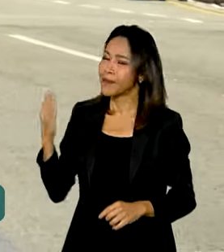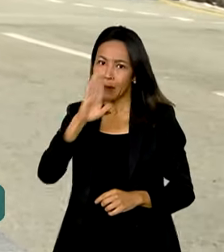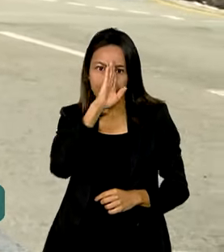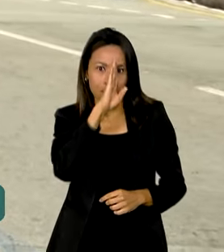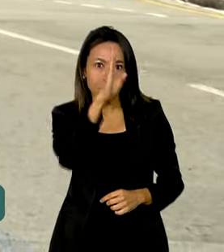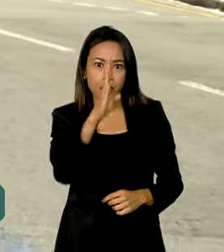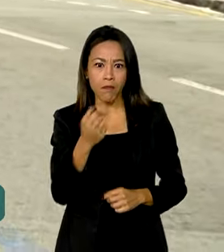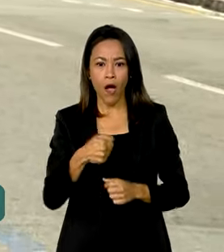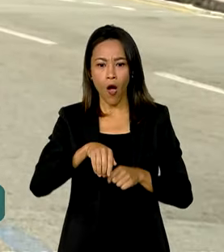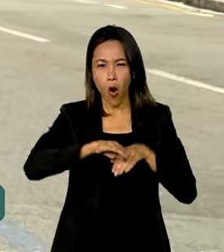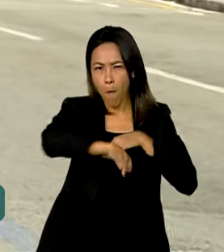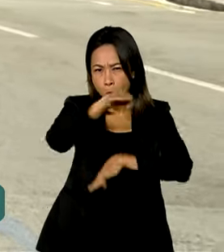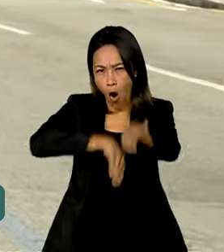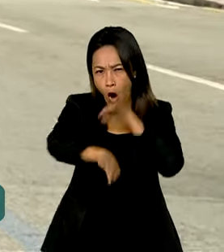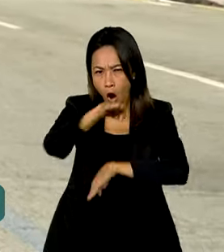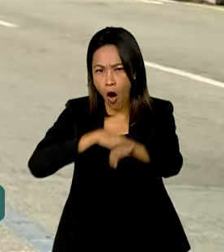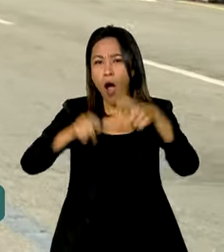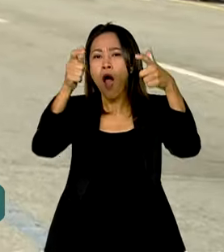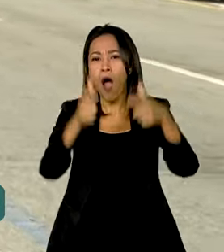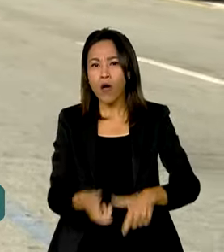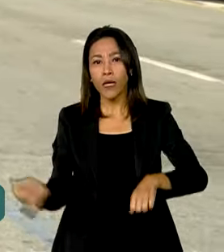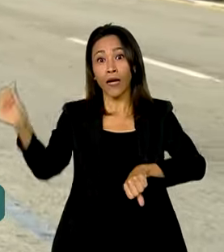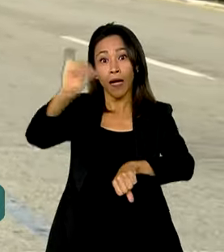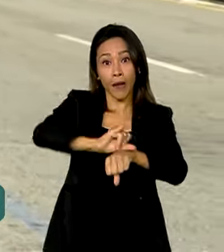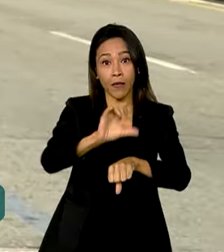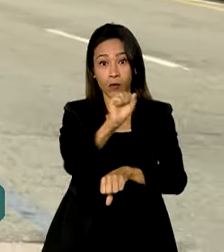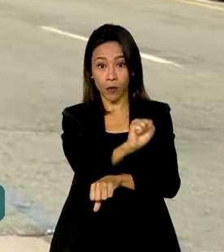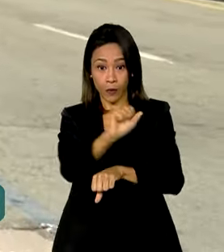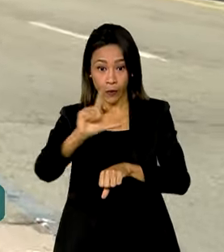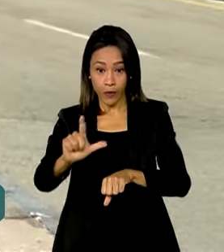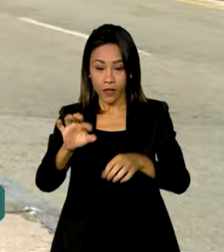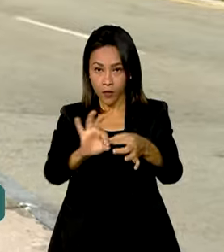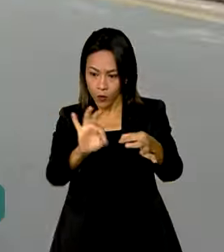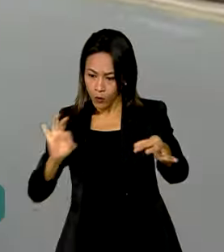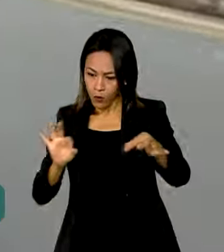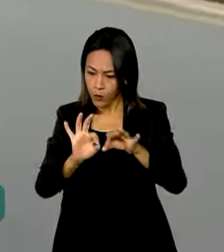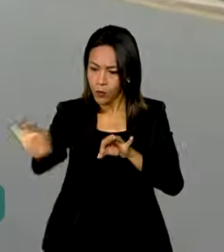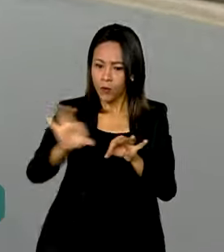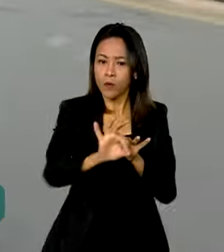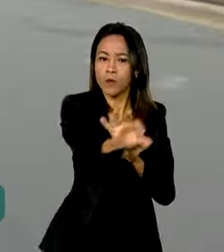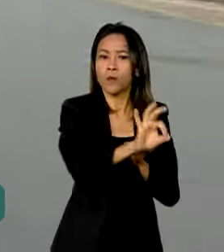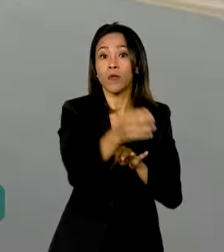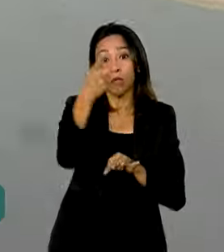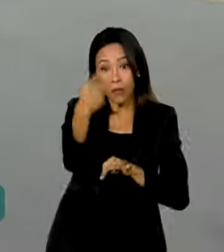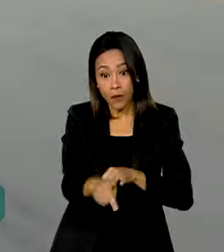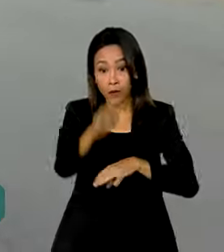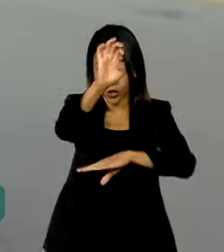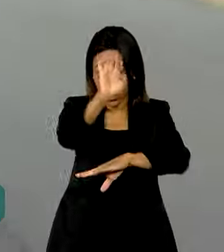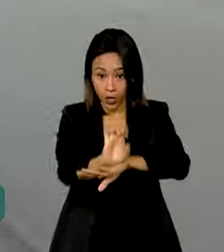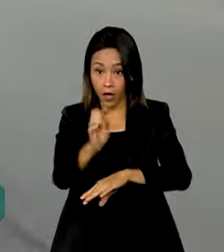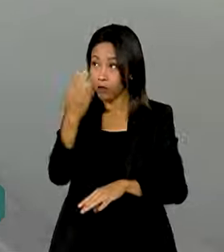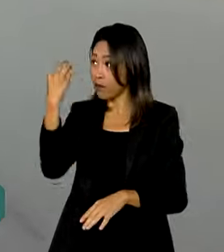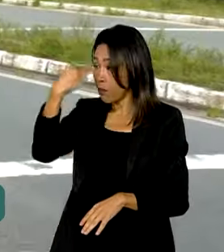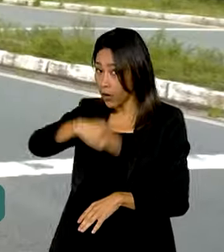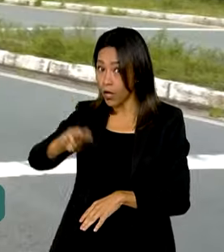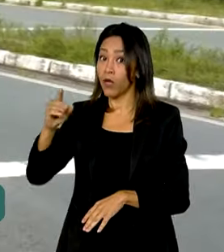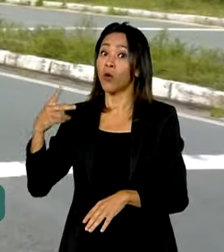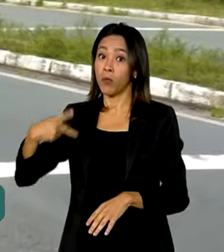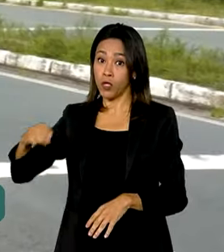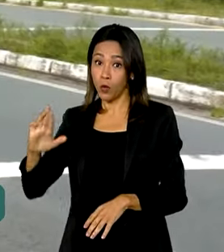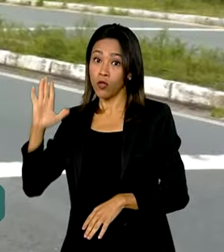de mobilidade de São Luís, a litorânea liga a capital à região metropolitana. No Maranhão, Lula anunciou investimentos